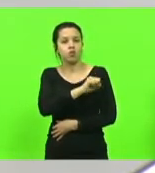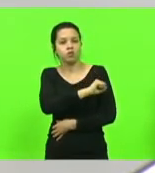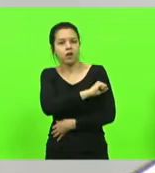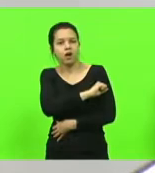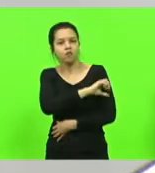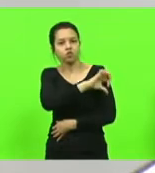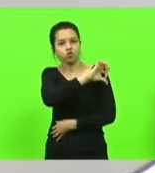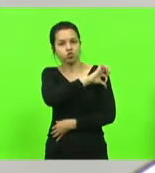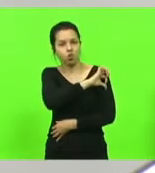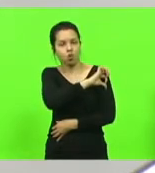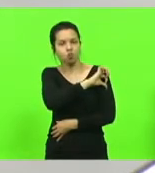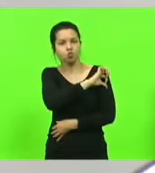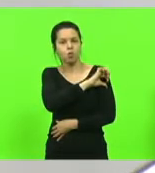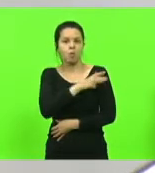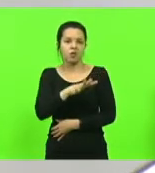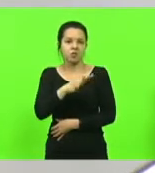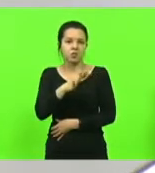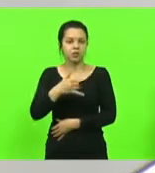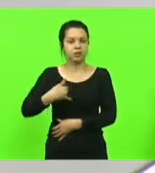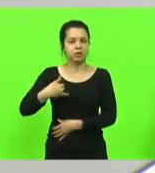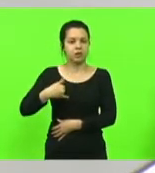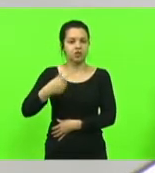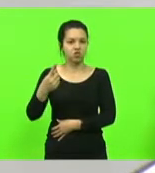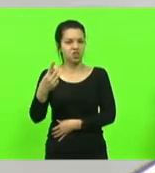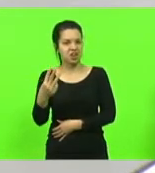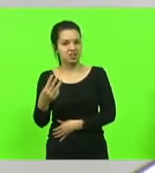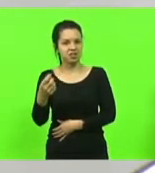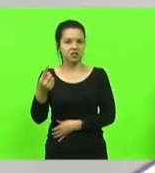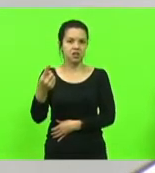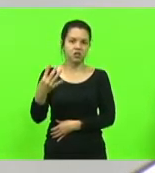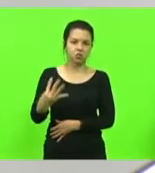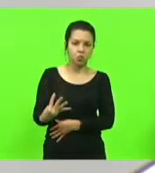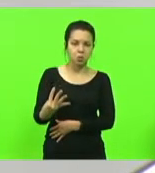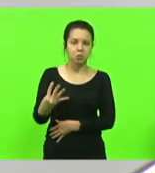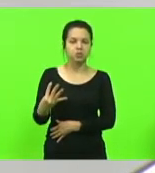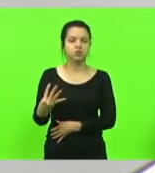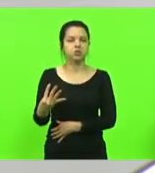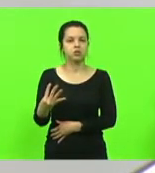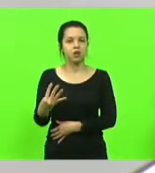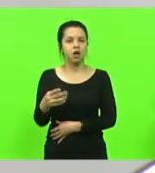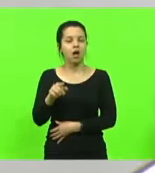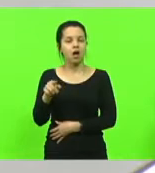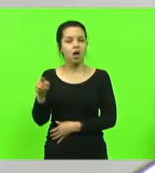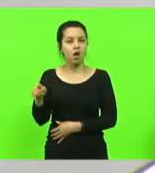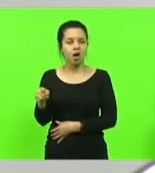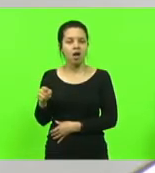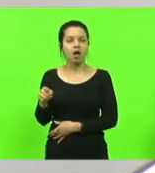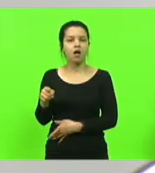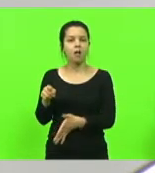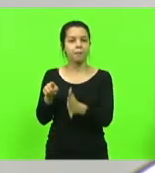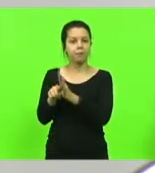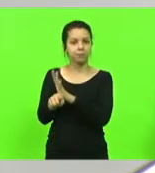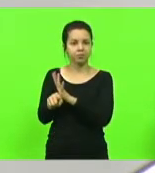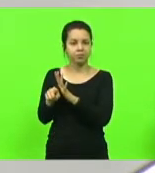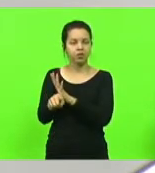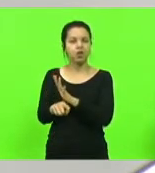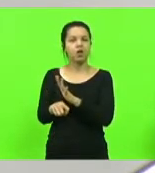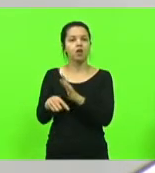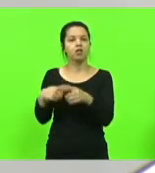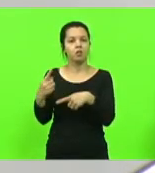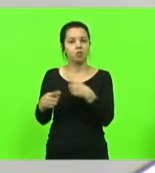adolescentes entre 13 e 14 anos em média. E olha só qual foi a constatação.